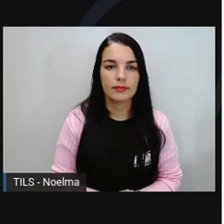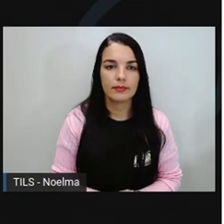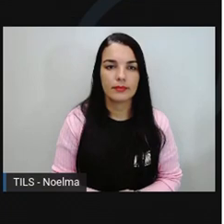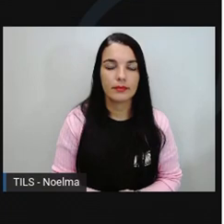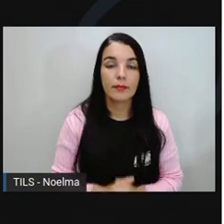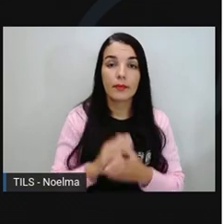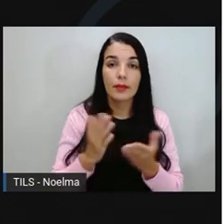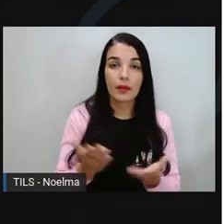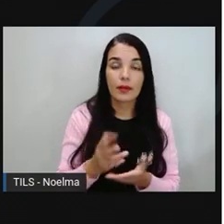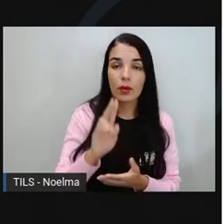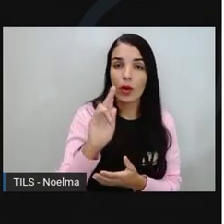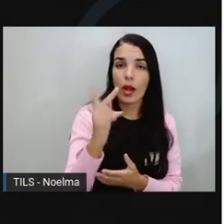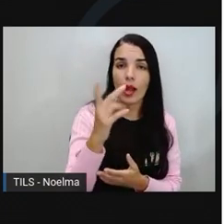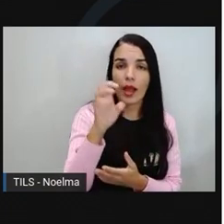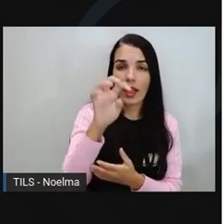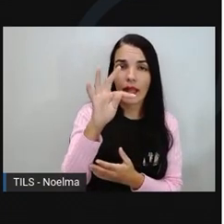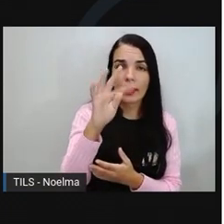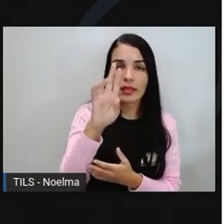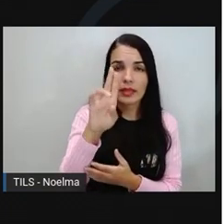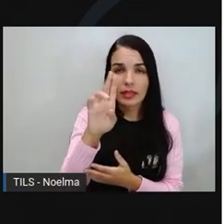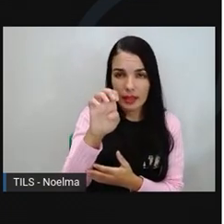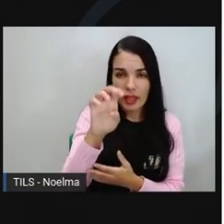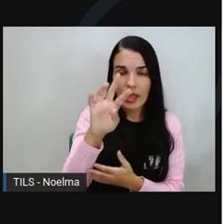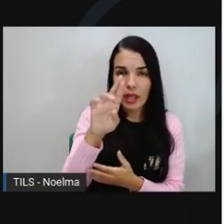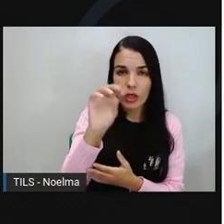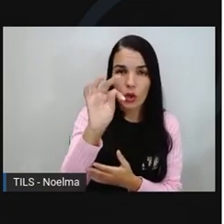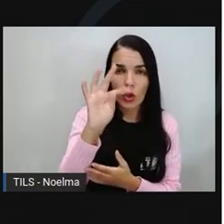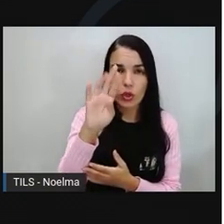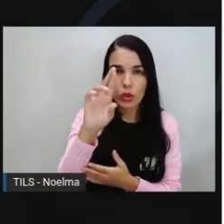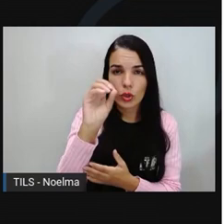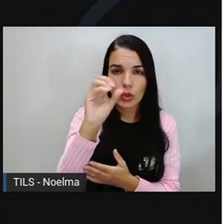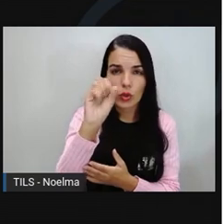Os heterótrofos são os animais,